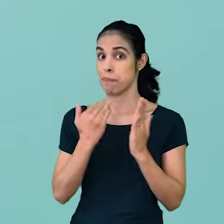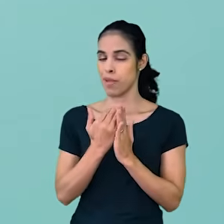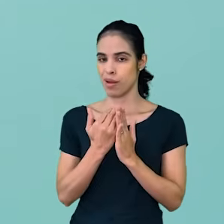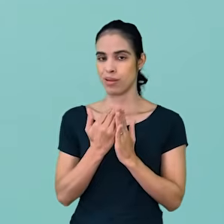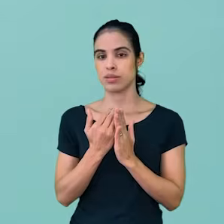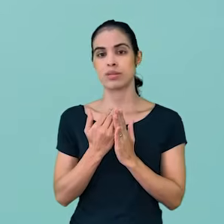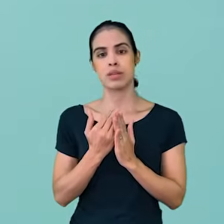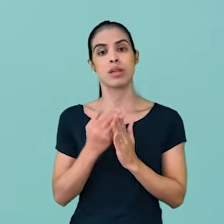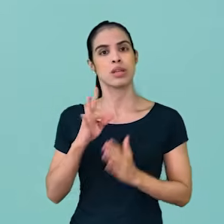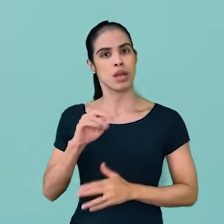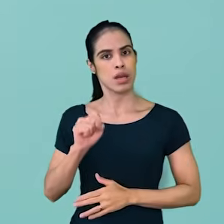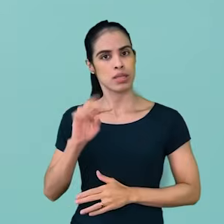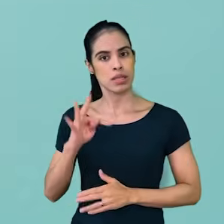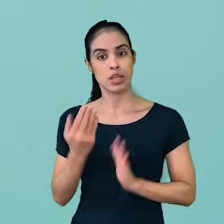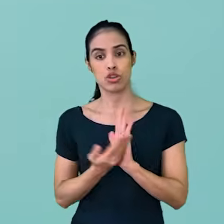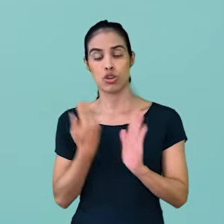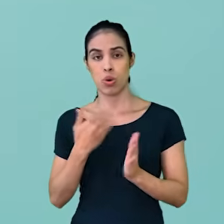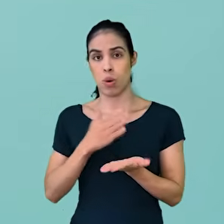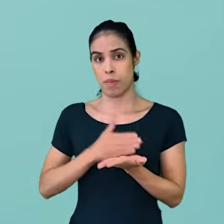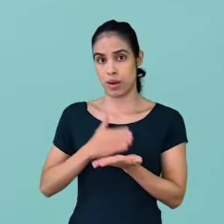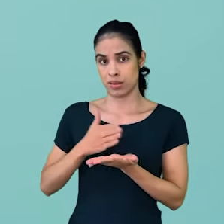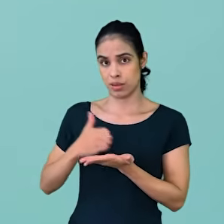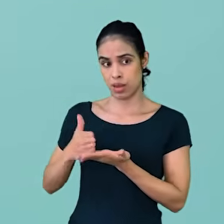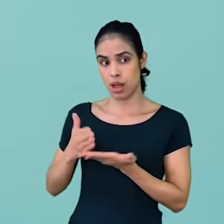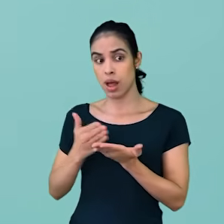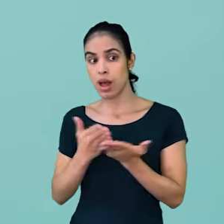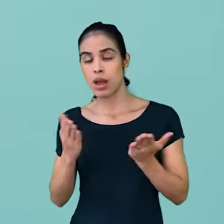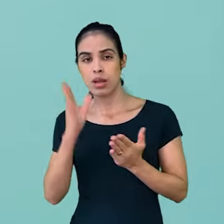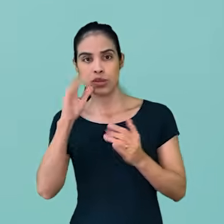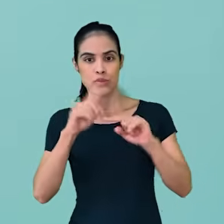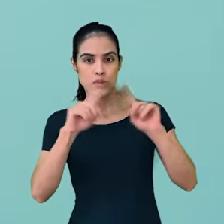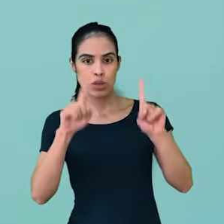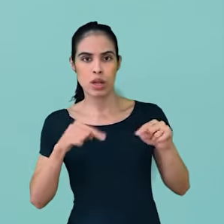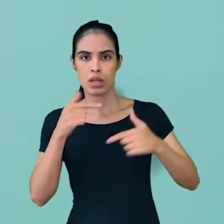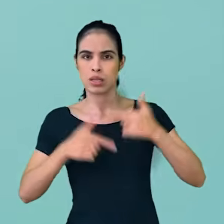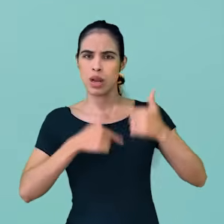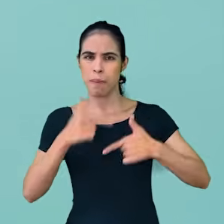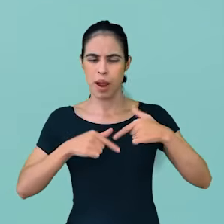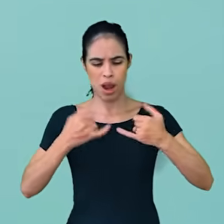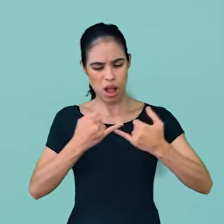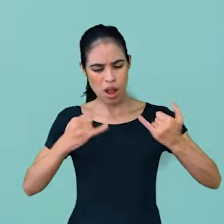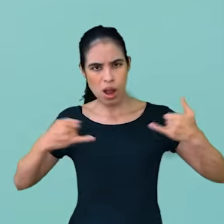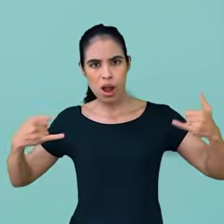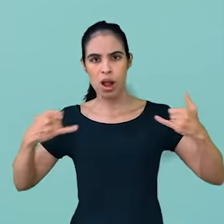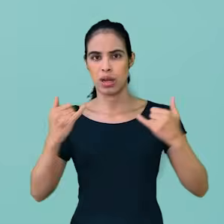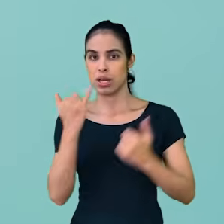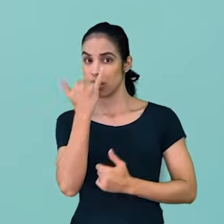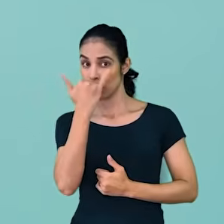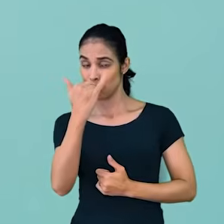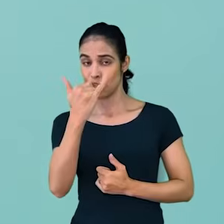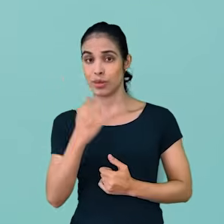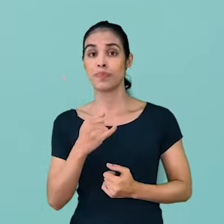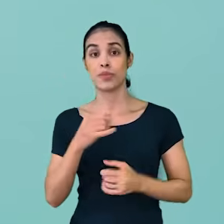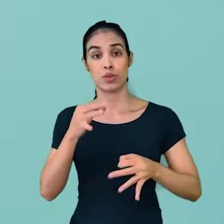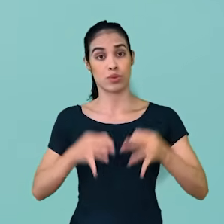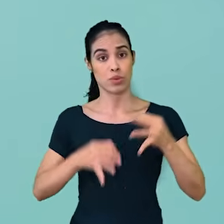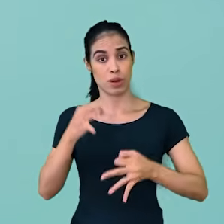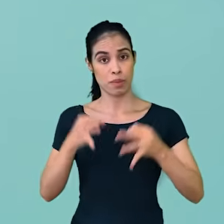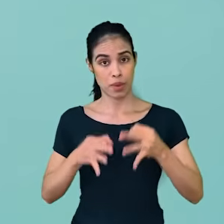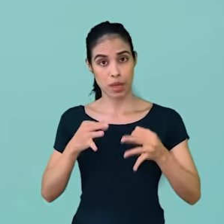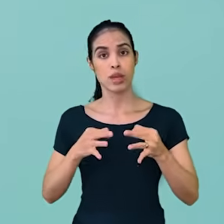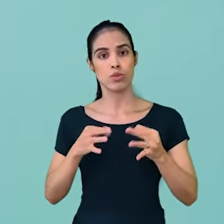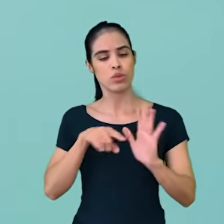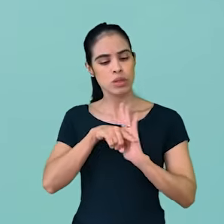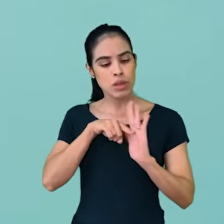primeira turma do TST excluiu o pagamento da parcela a trabalhadores de uma empresa de cabos e sistemas de energia. A decisão levou